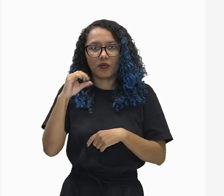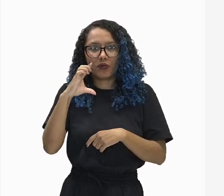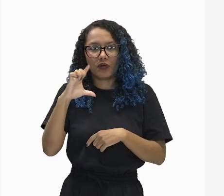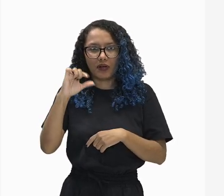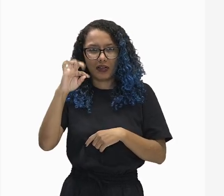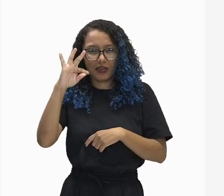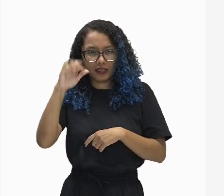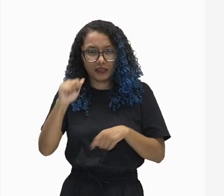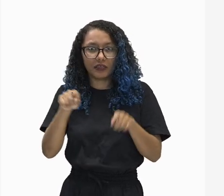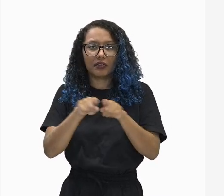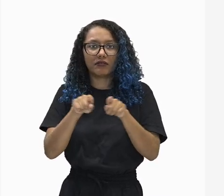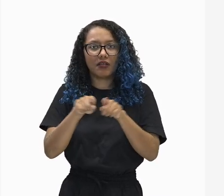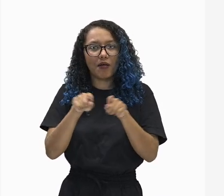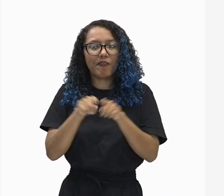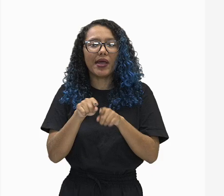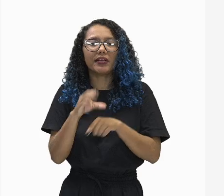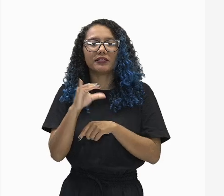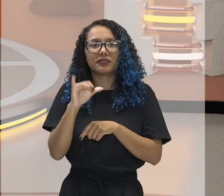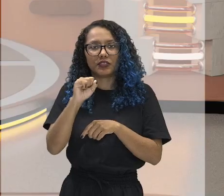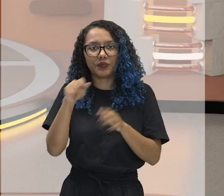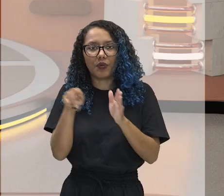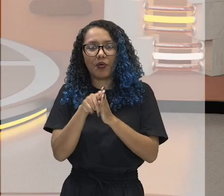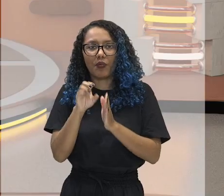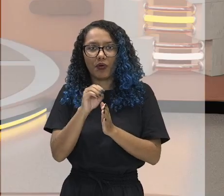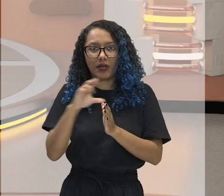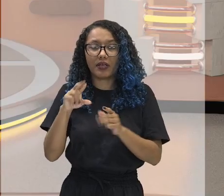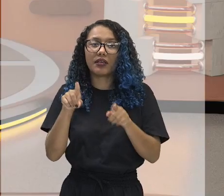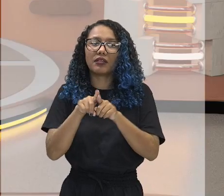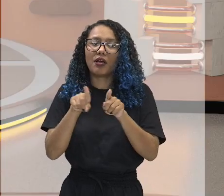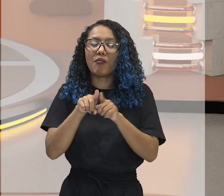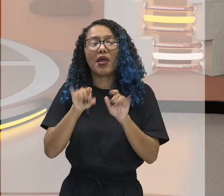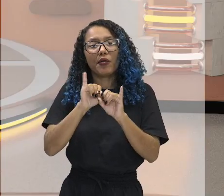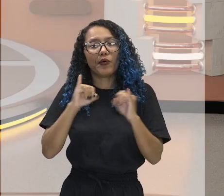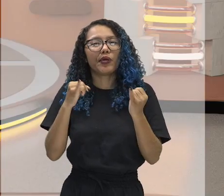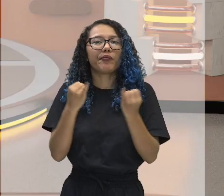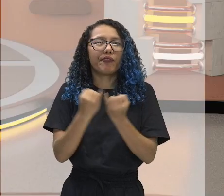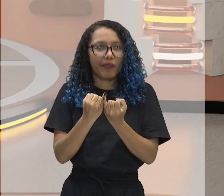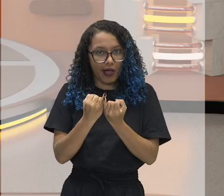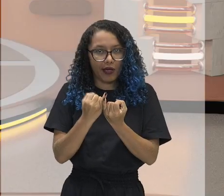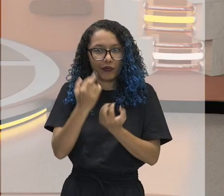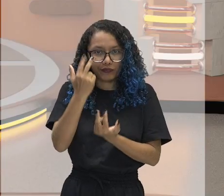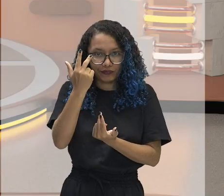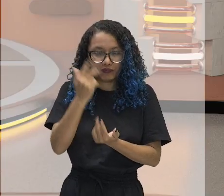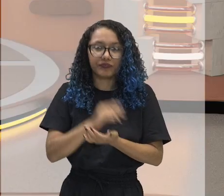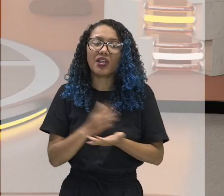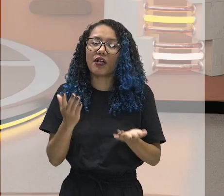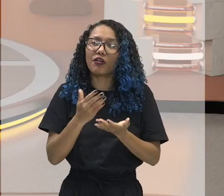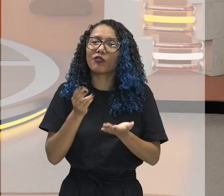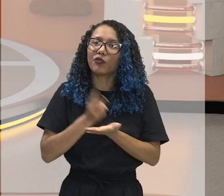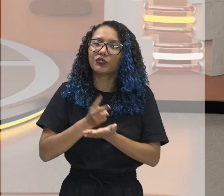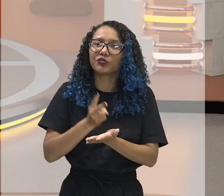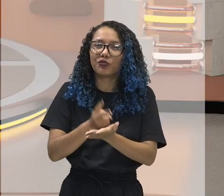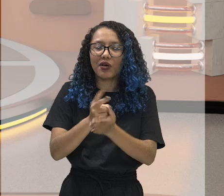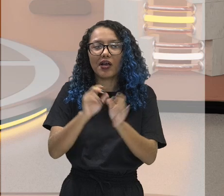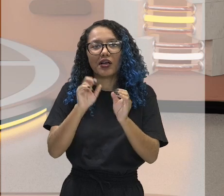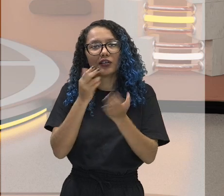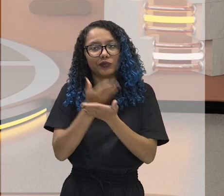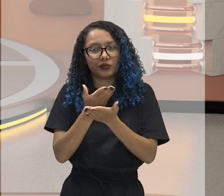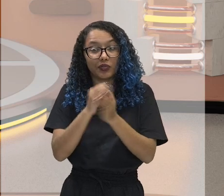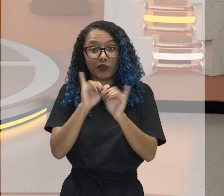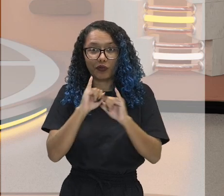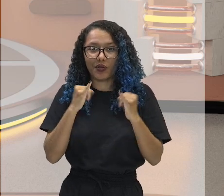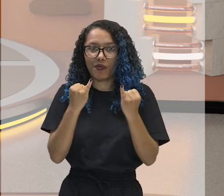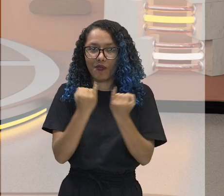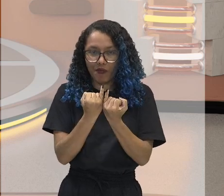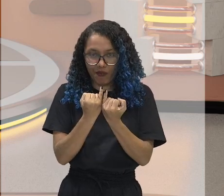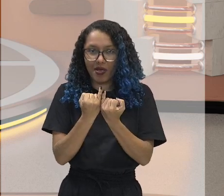arte bizantina. A gente vai começar então a falar um pouquinho mais sobre o Império Bizantino, o Império